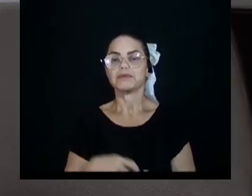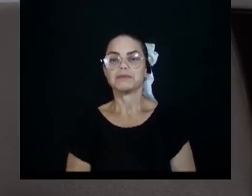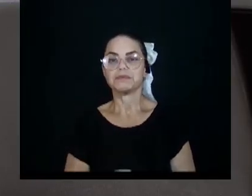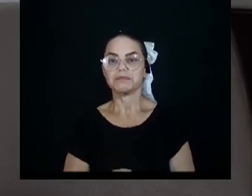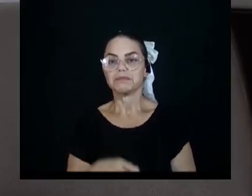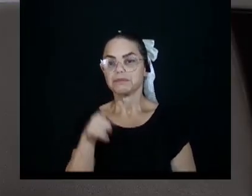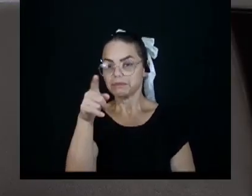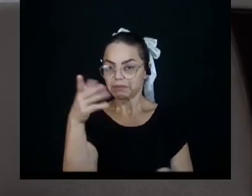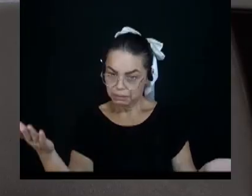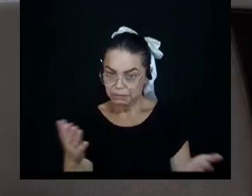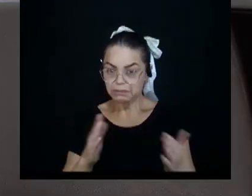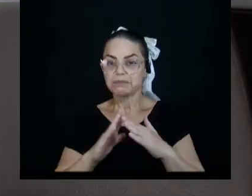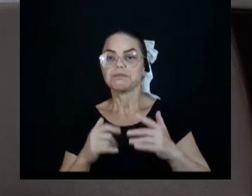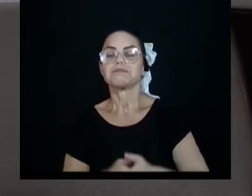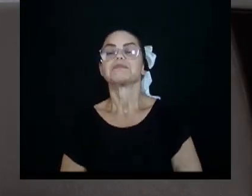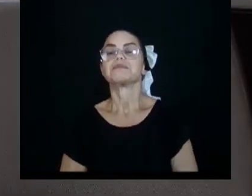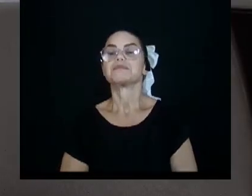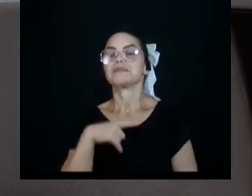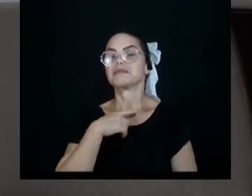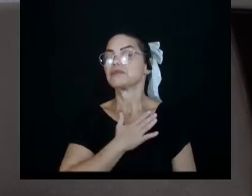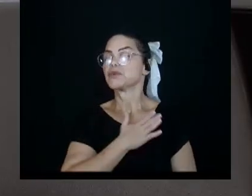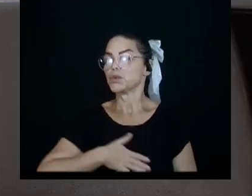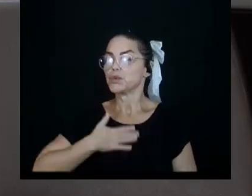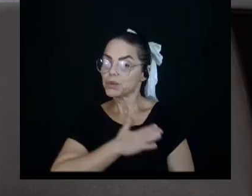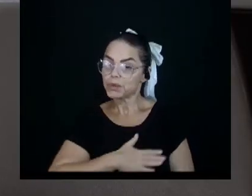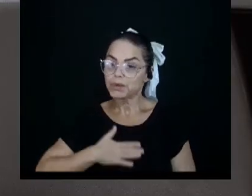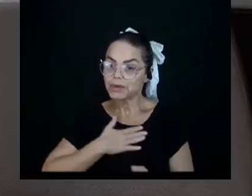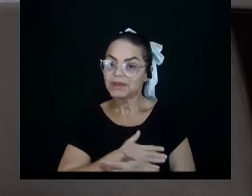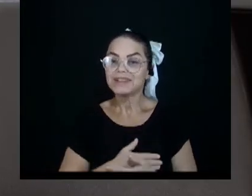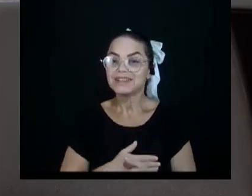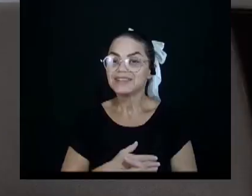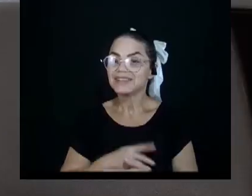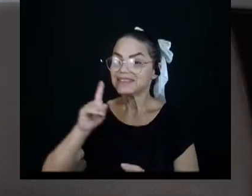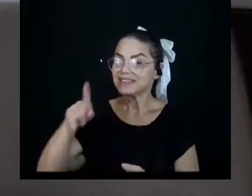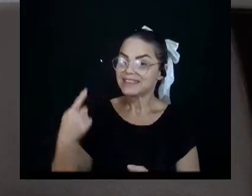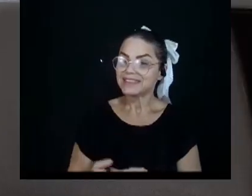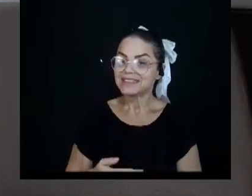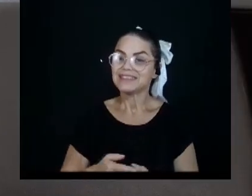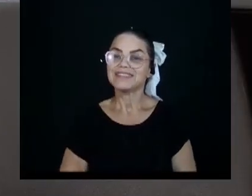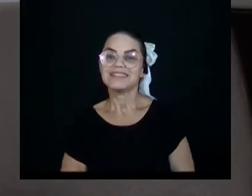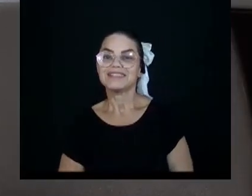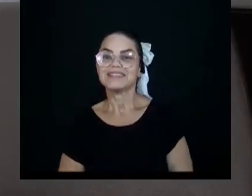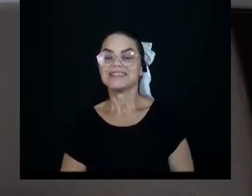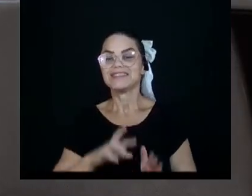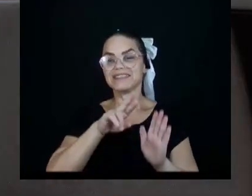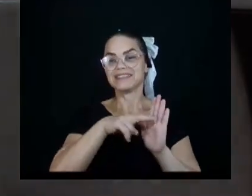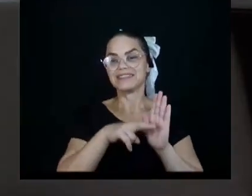casa, espero que tenha gostado. E até a próxima edição. O Em Pauta fica por aqui.